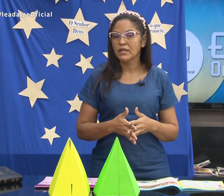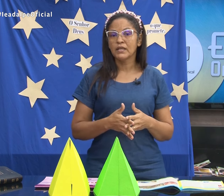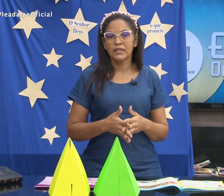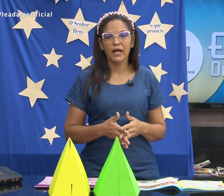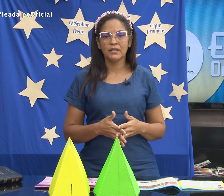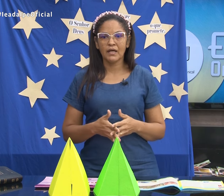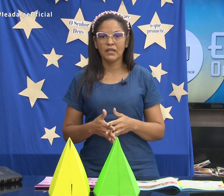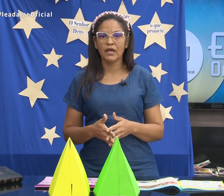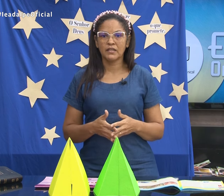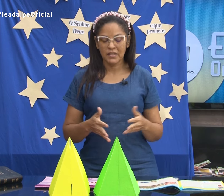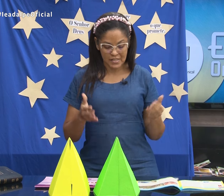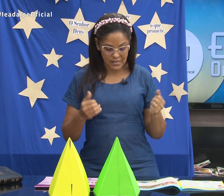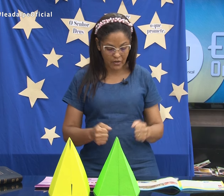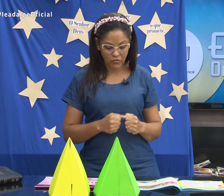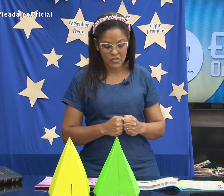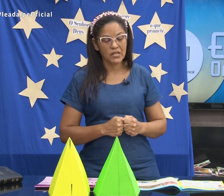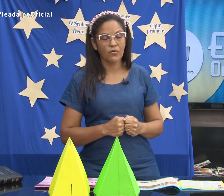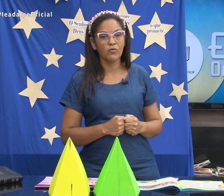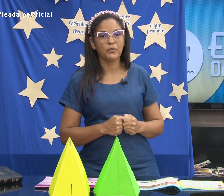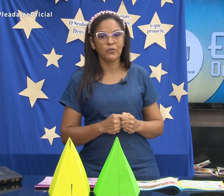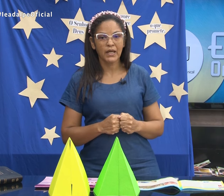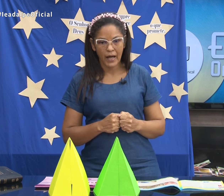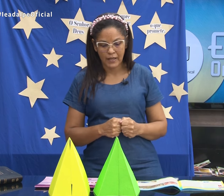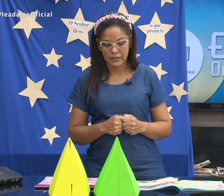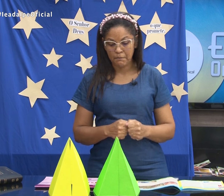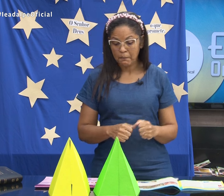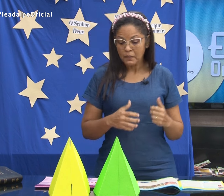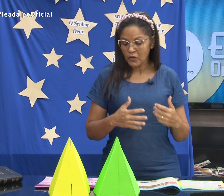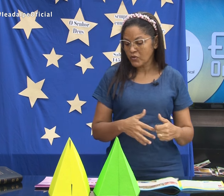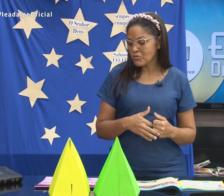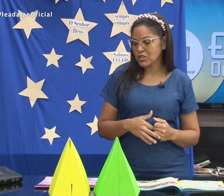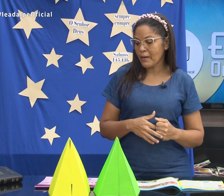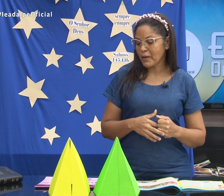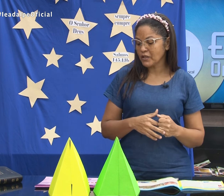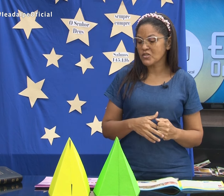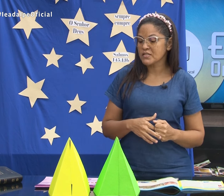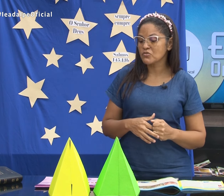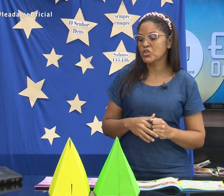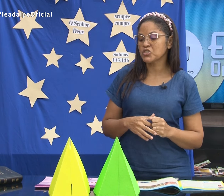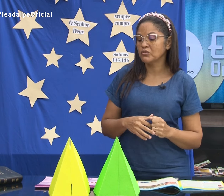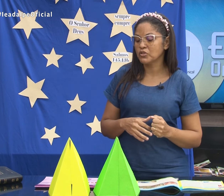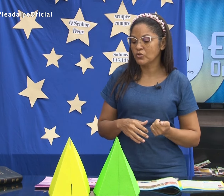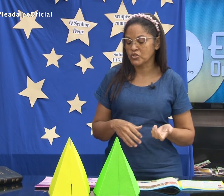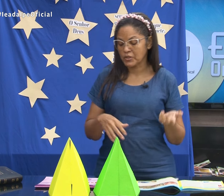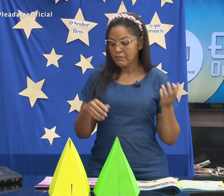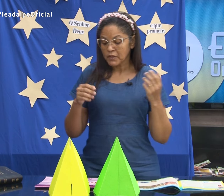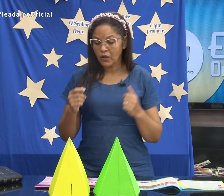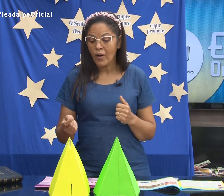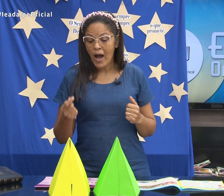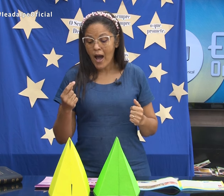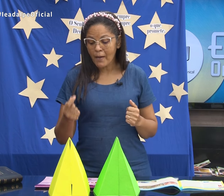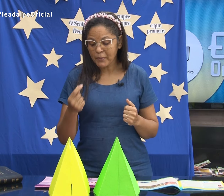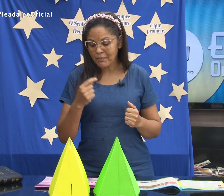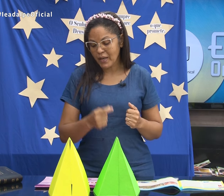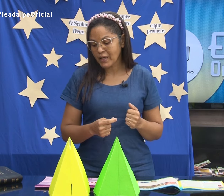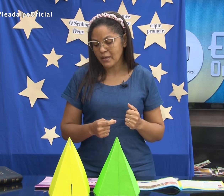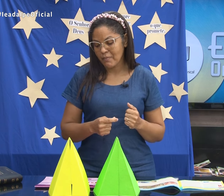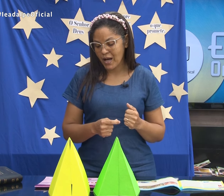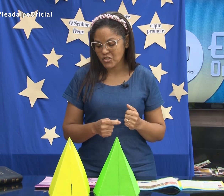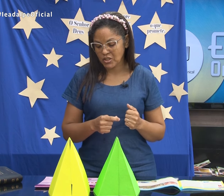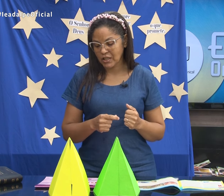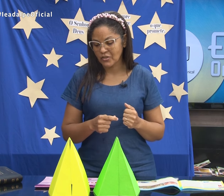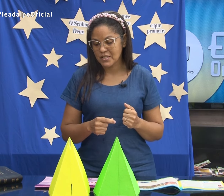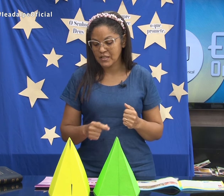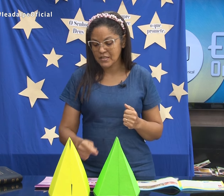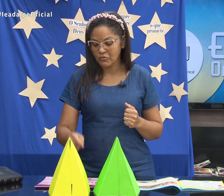tem na internet é necessário que você compre o encarte Então vamos lá para a nossa sugestão de hoje Então a primeira